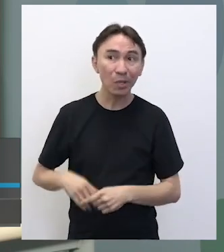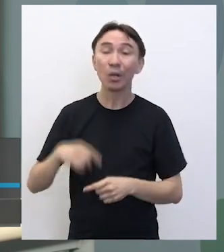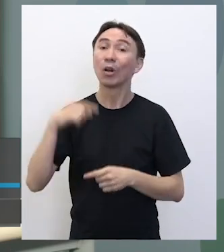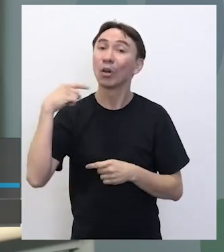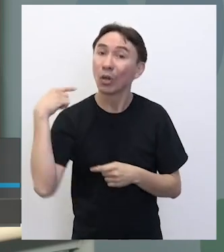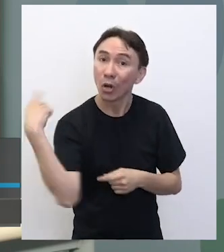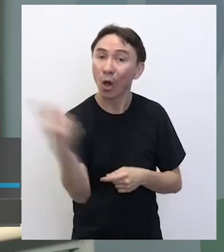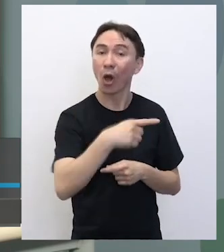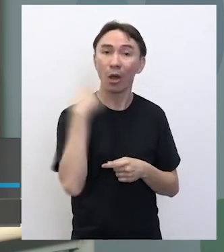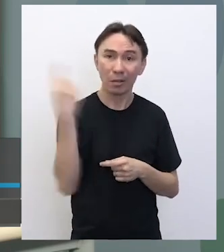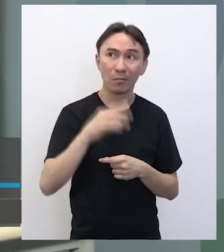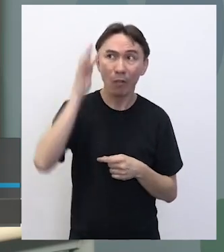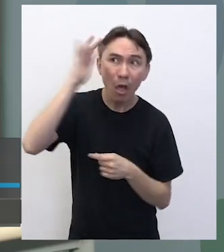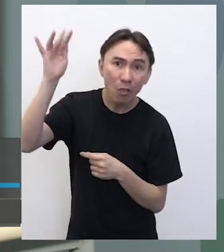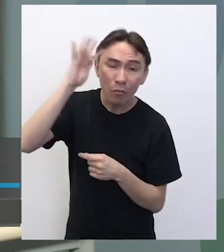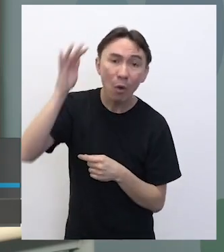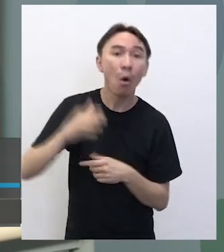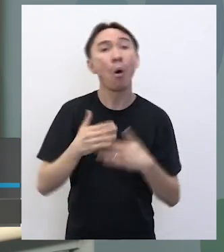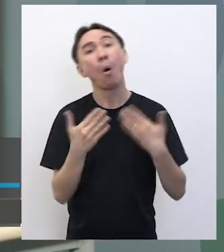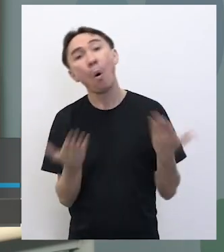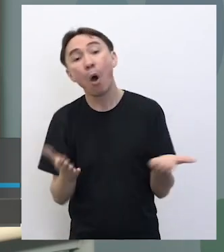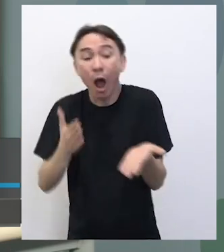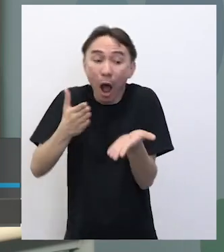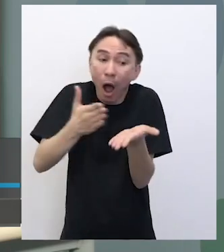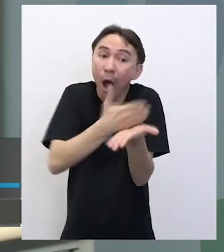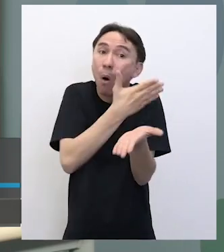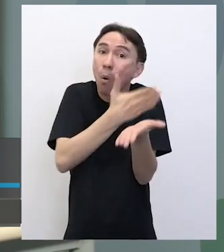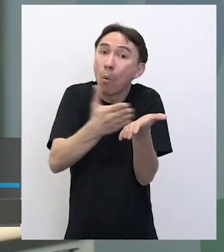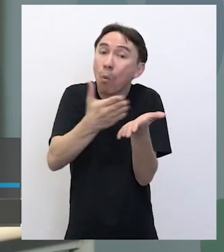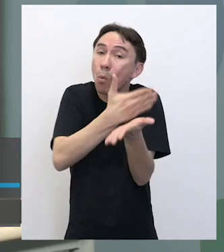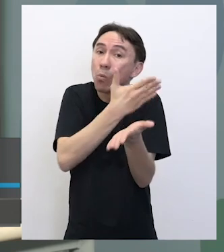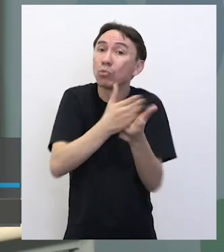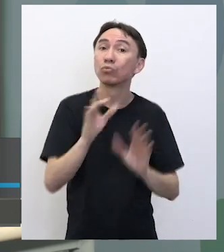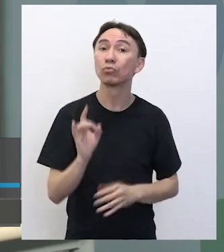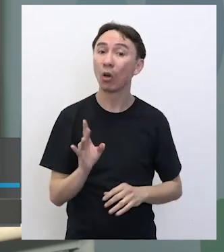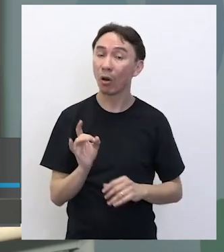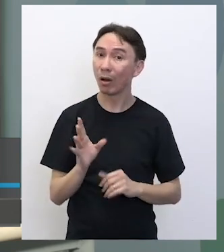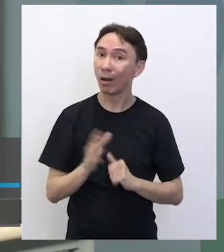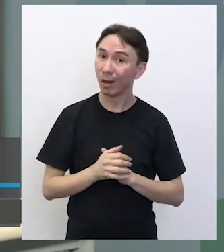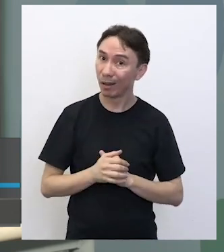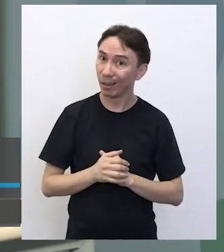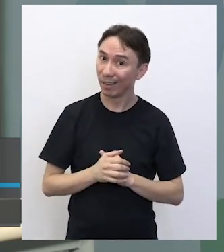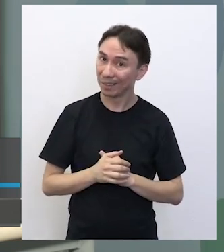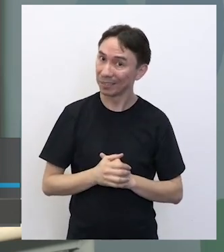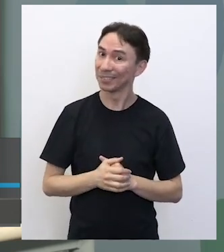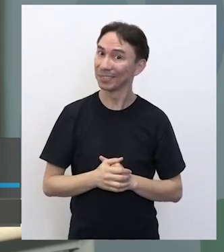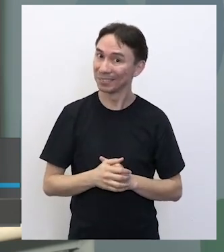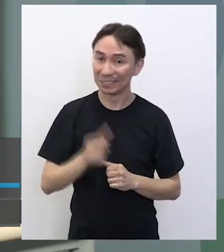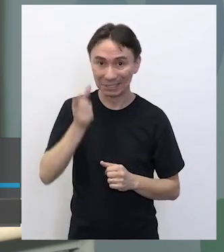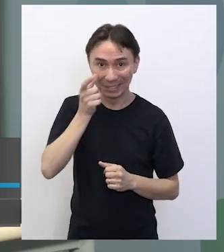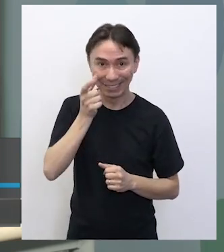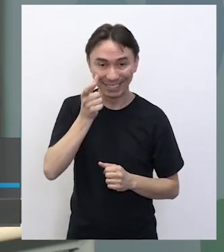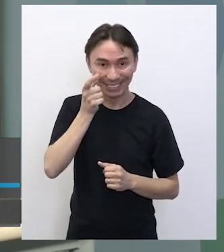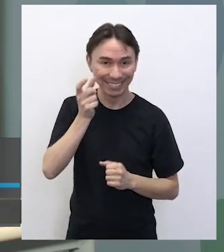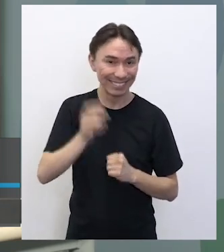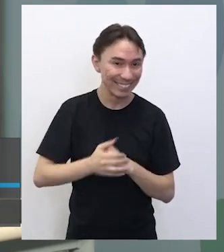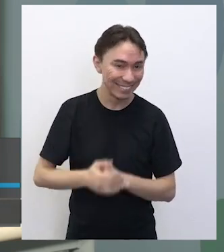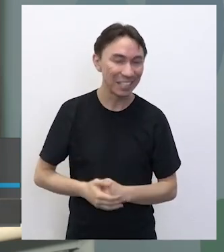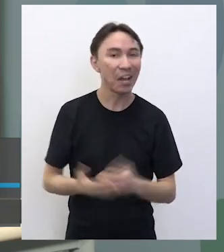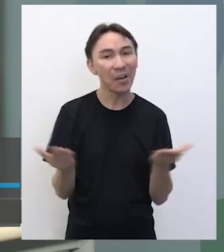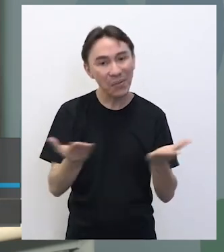ou apenas alguns de nós somos filósofos? Esse debate é interessante e a gente vai começar a adentrar